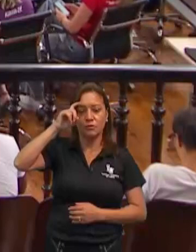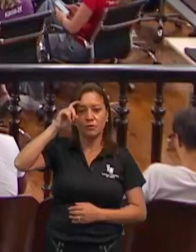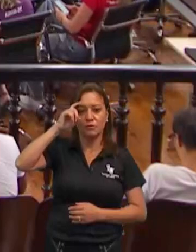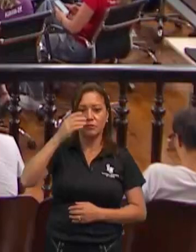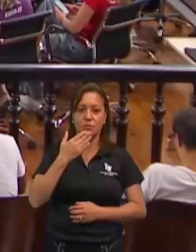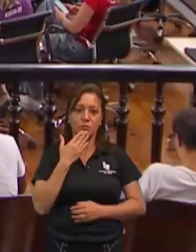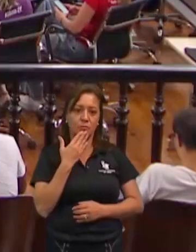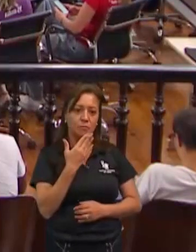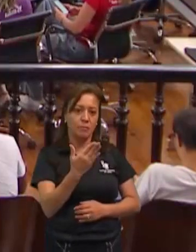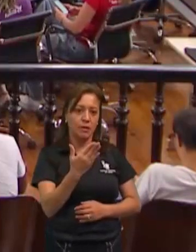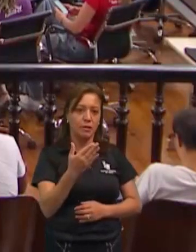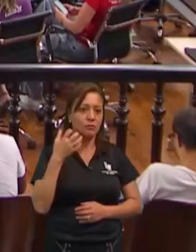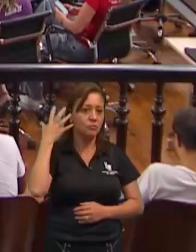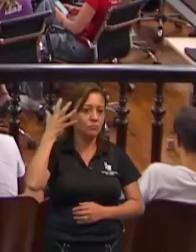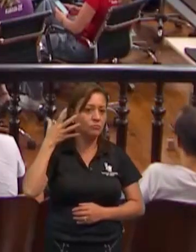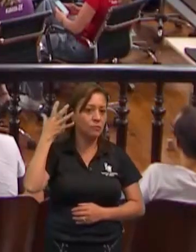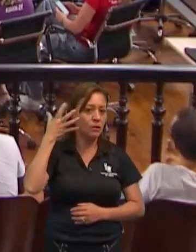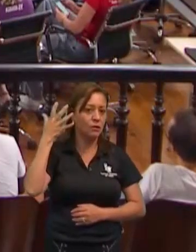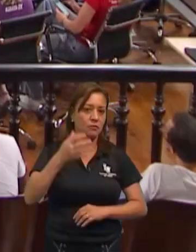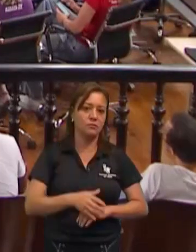vereador Juraci Schaefer.